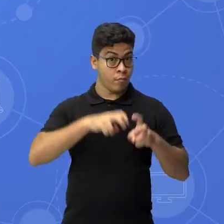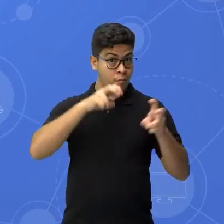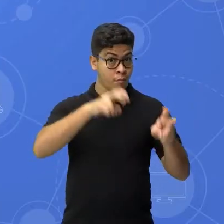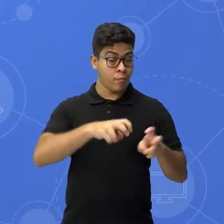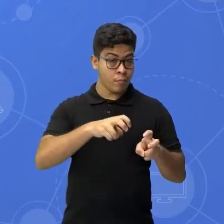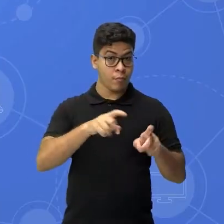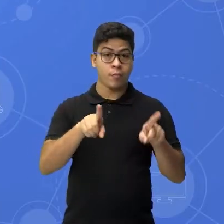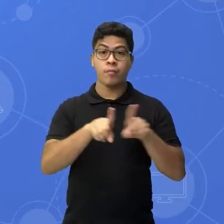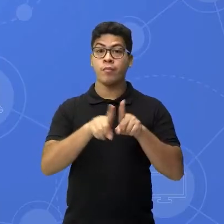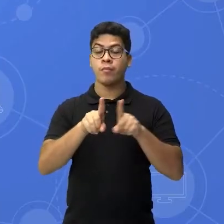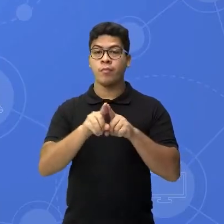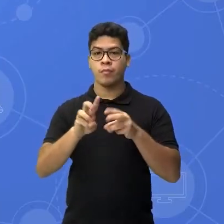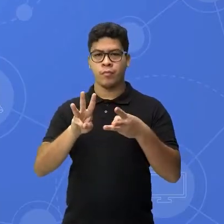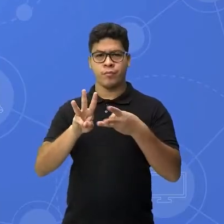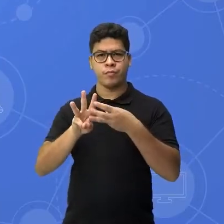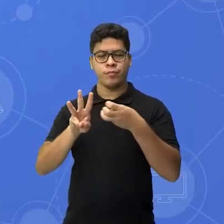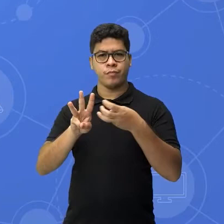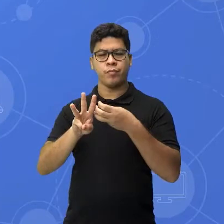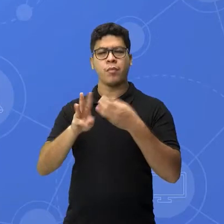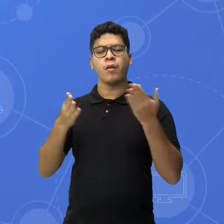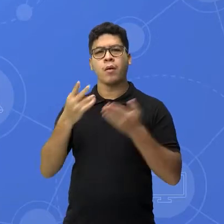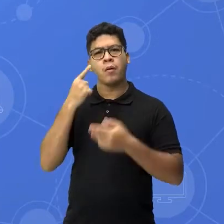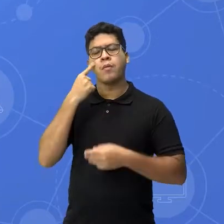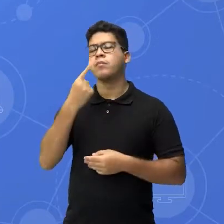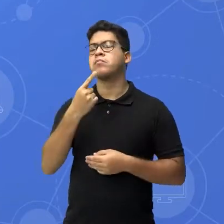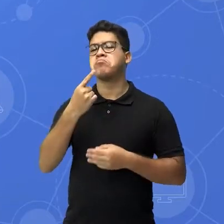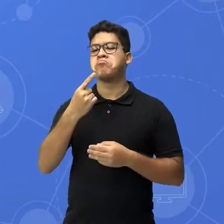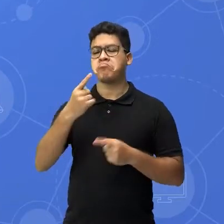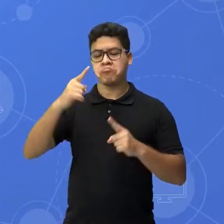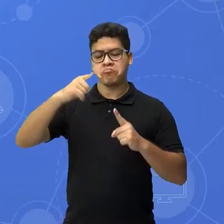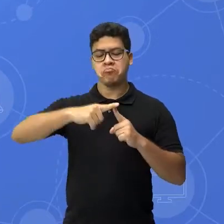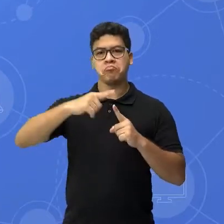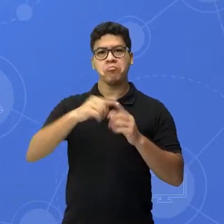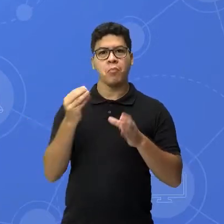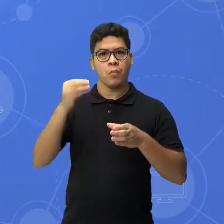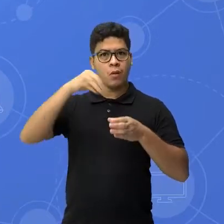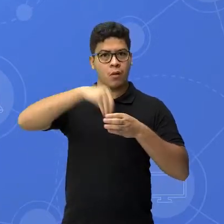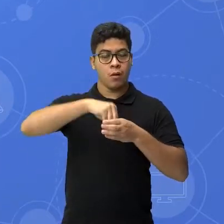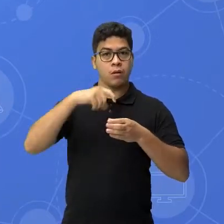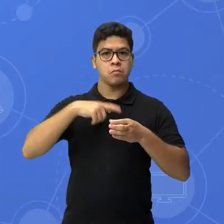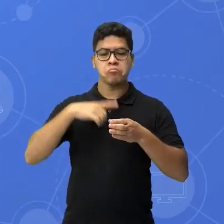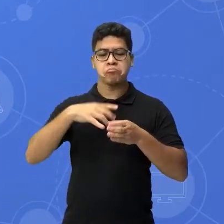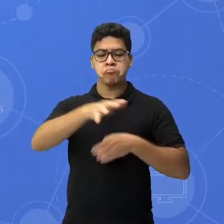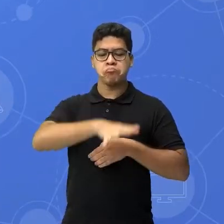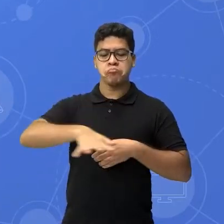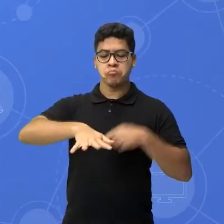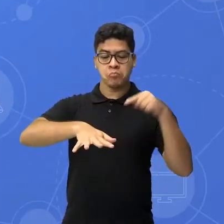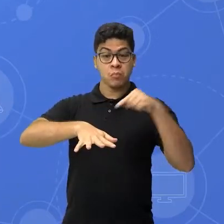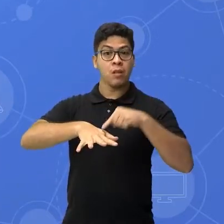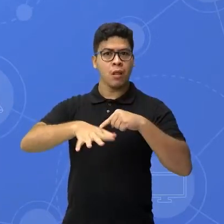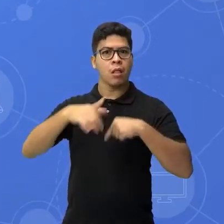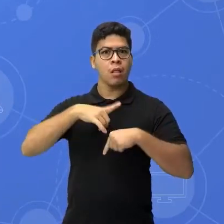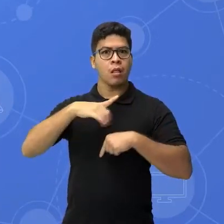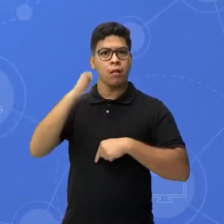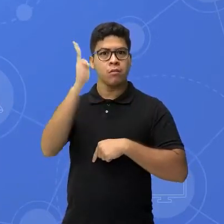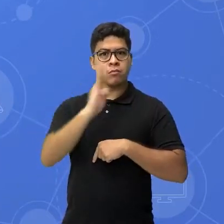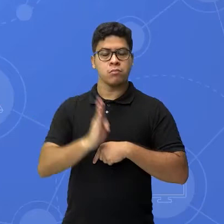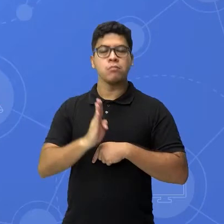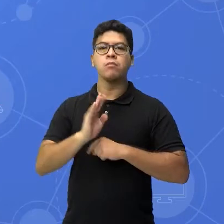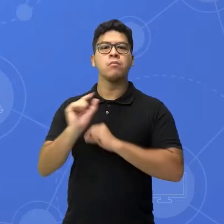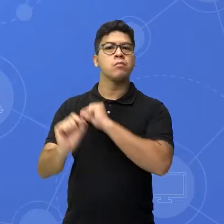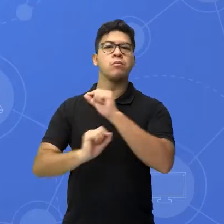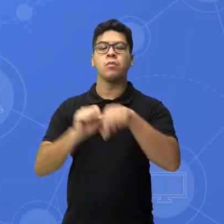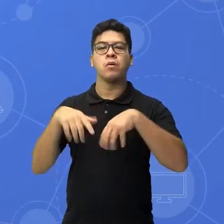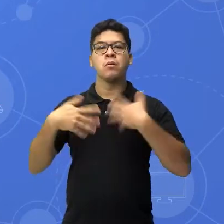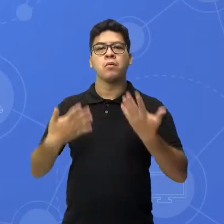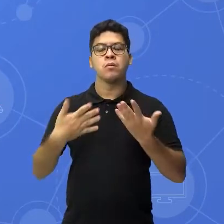pouco sobre essa categoria e essa parcela, né, da sociedade brasileira e ver aí quais são os